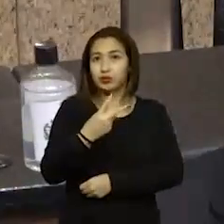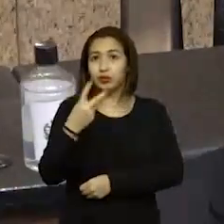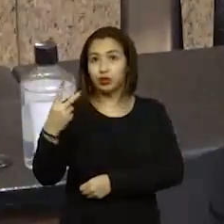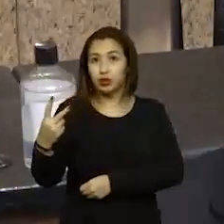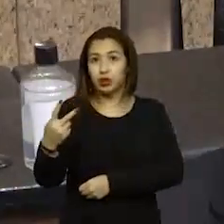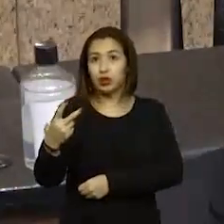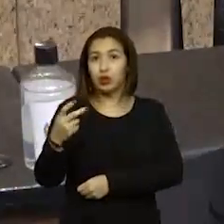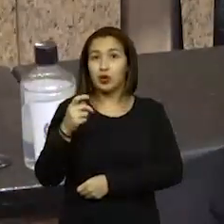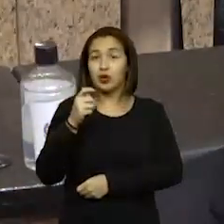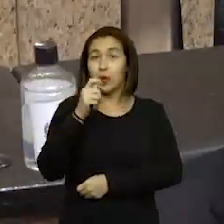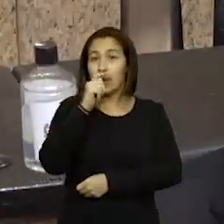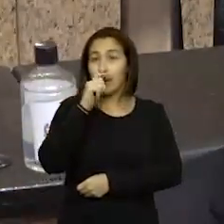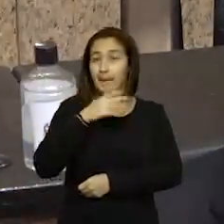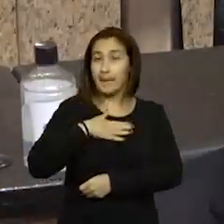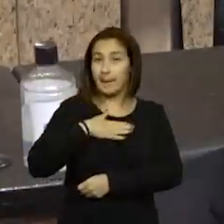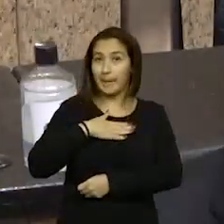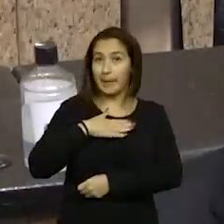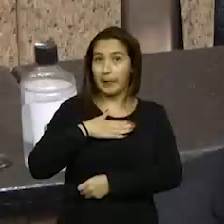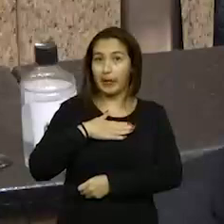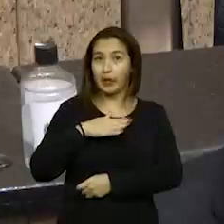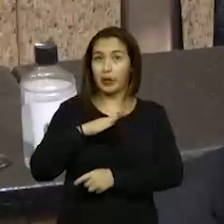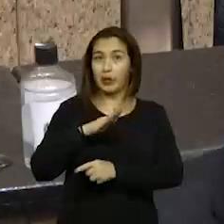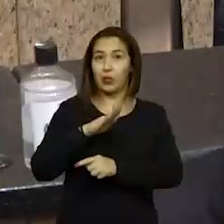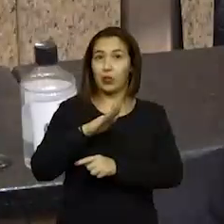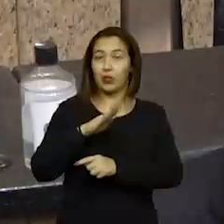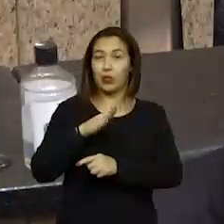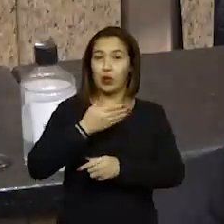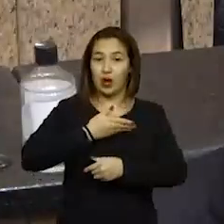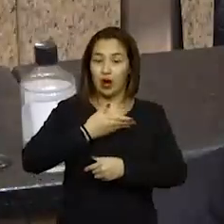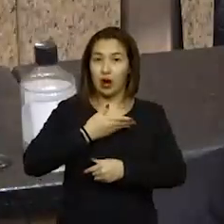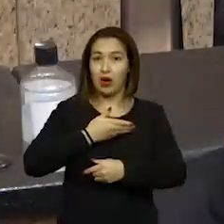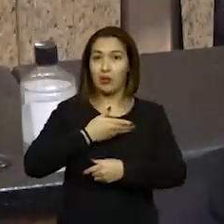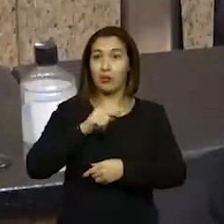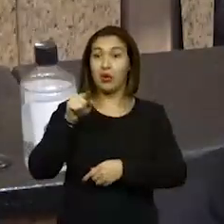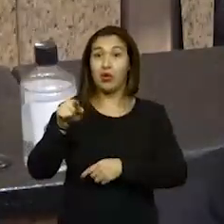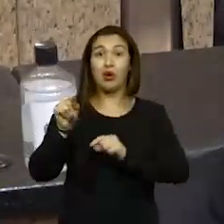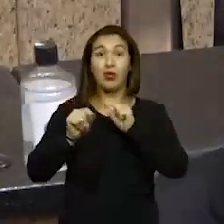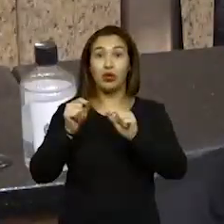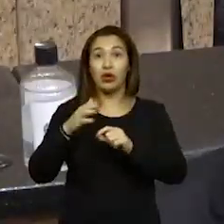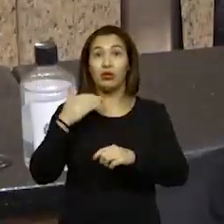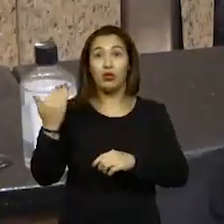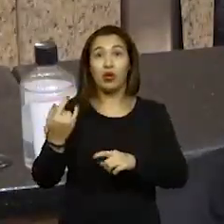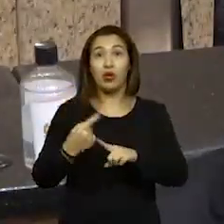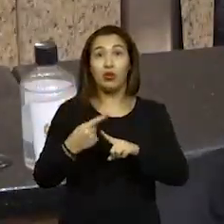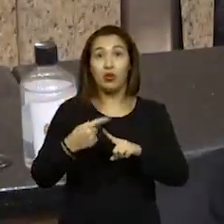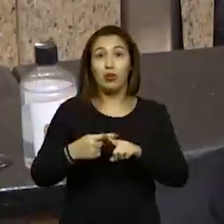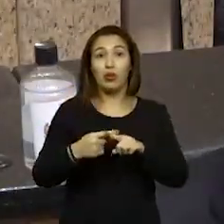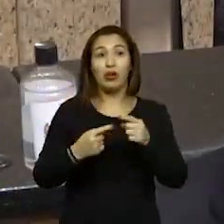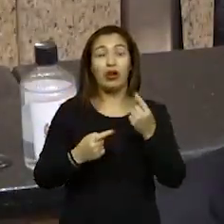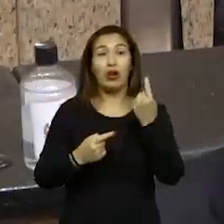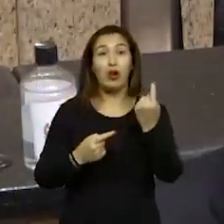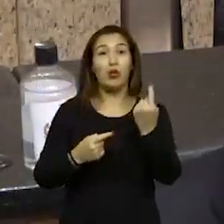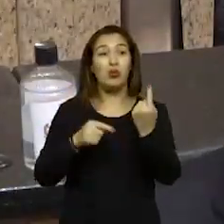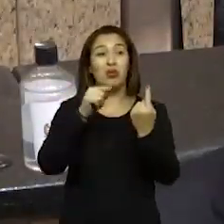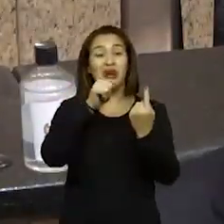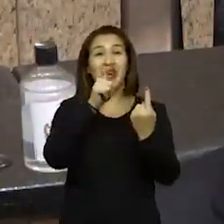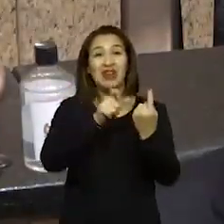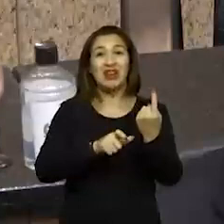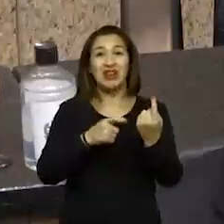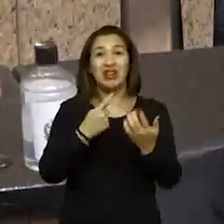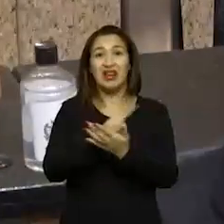meu assessor, do meu gabinete, morto por um criminoso que foi colocado em liberdade. Nessa